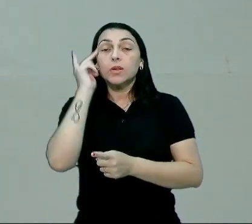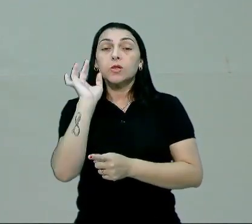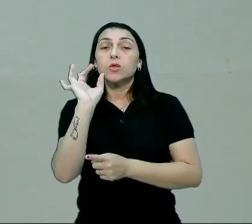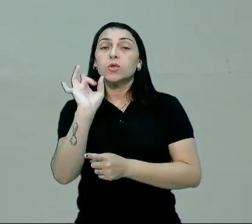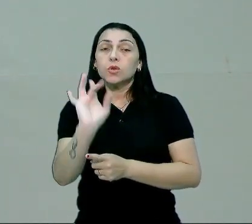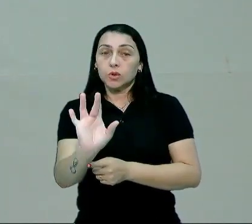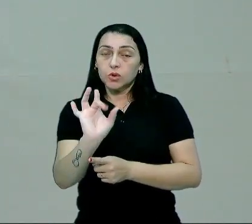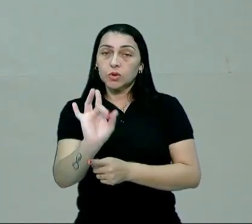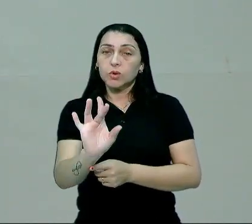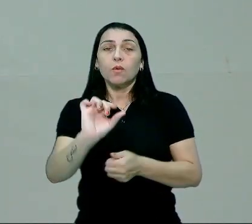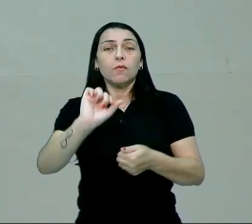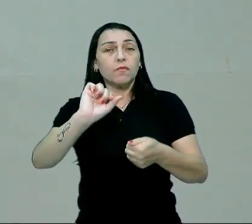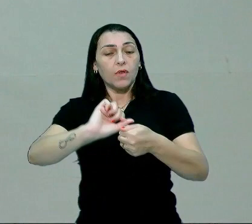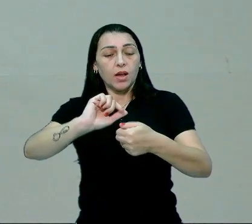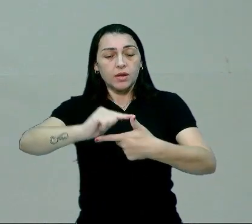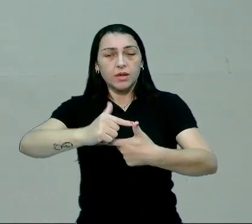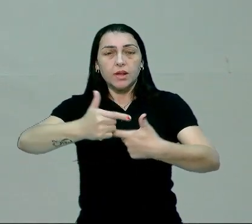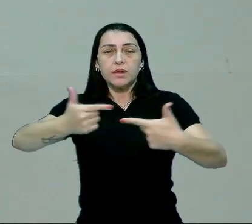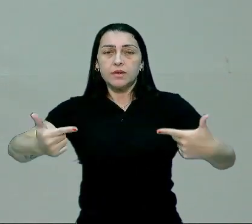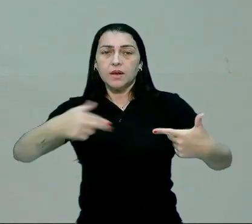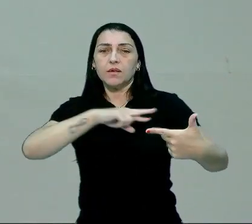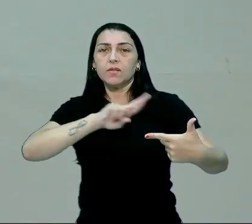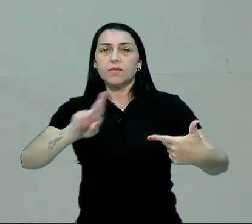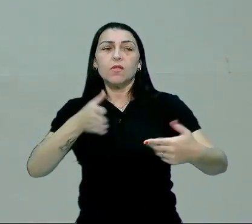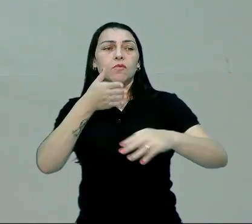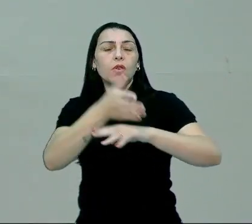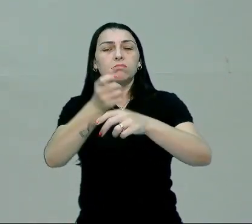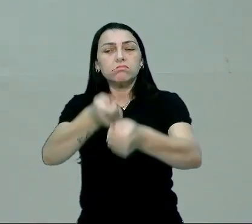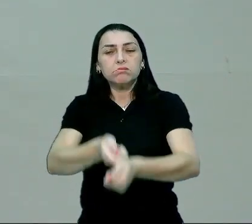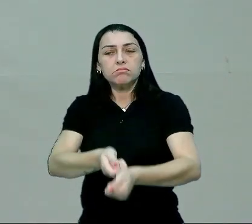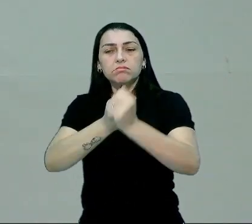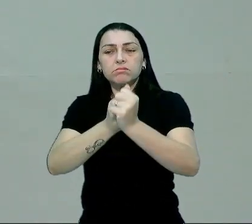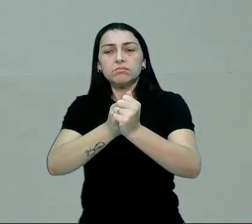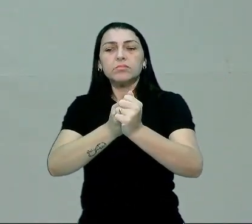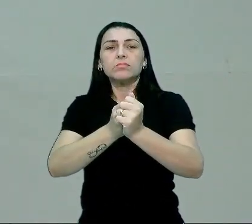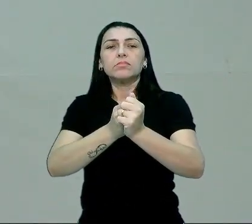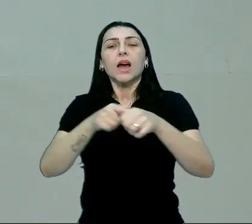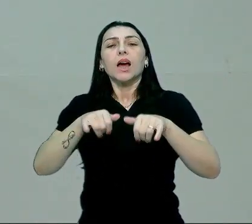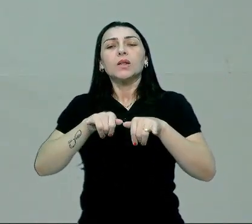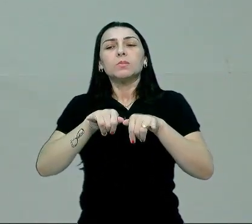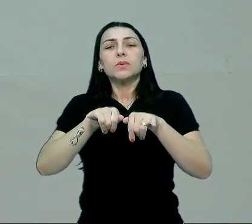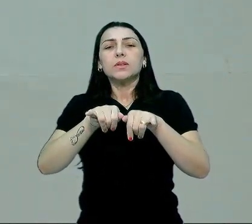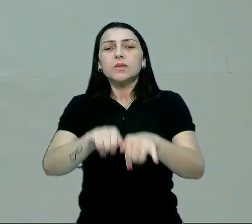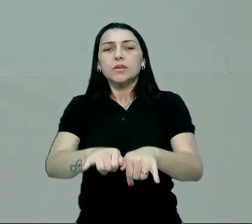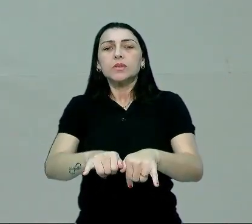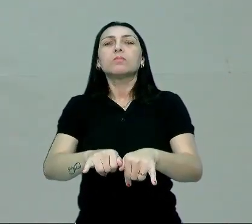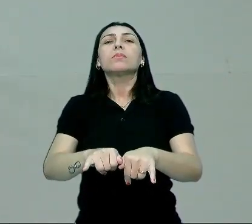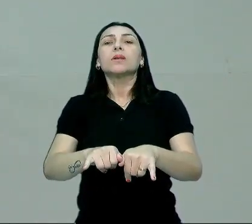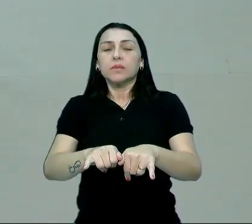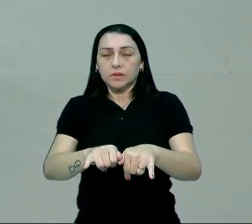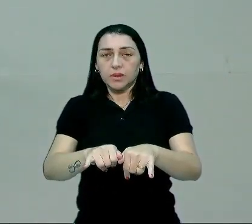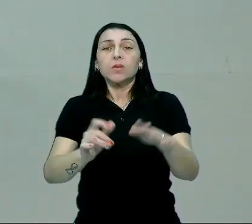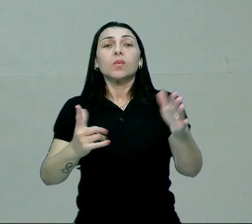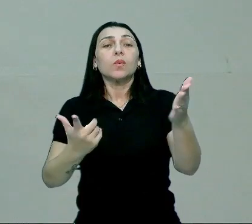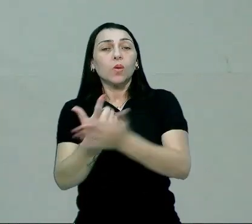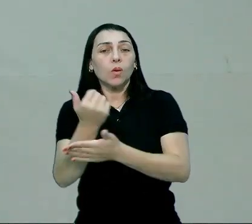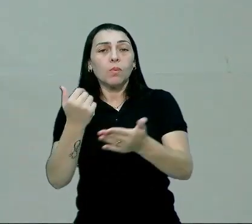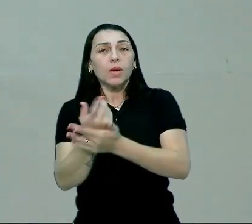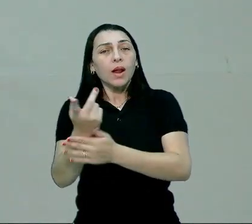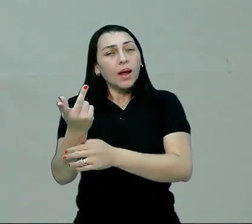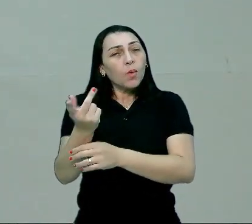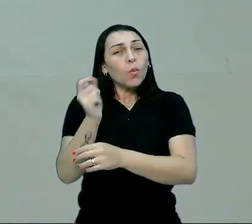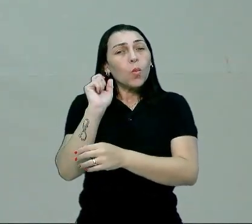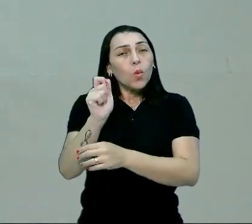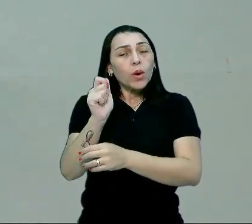somente cumprem com uma tradição. Vão para as suas pescarias, para os mercados, para os supermercados,